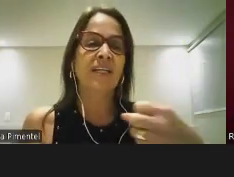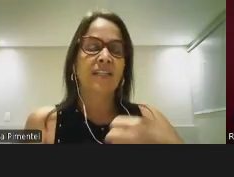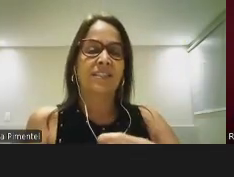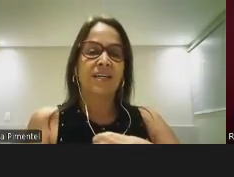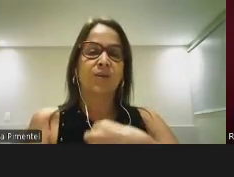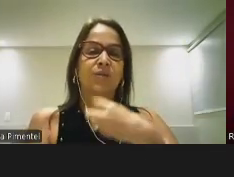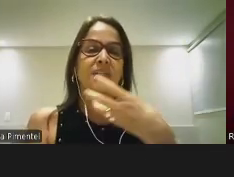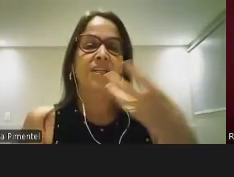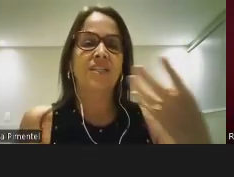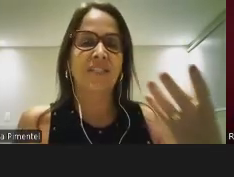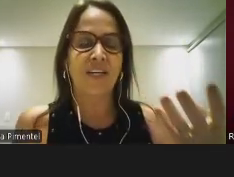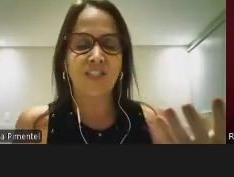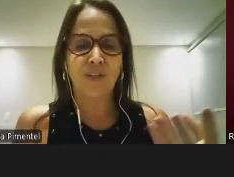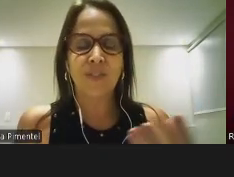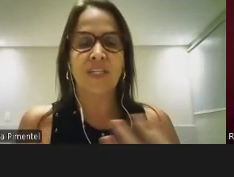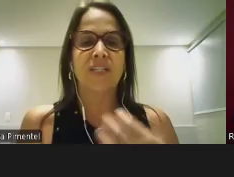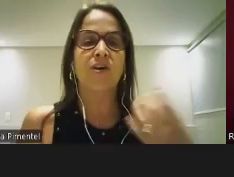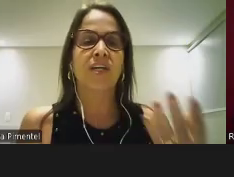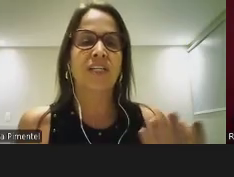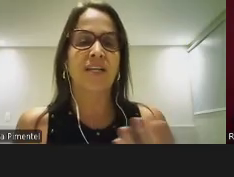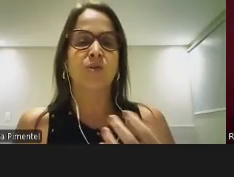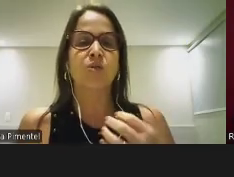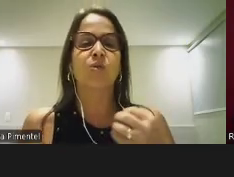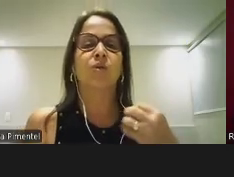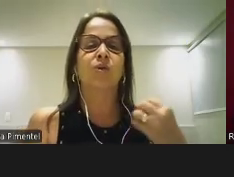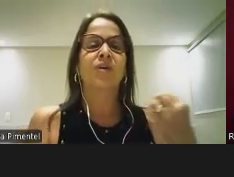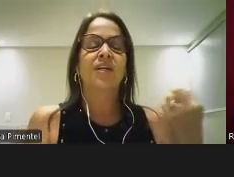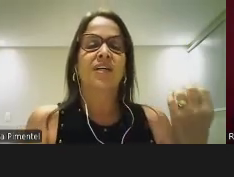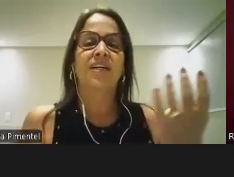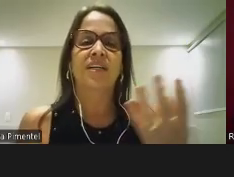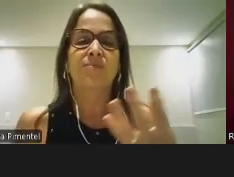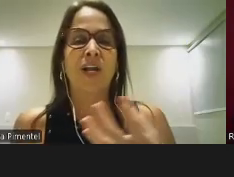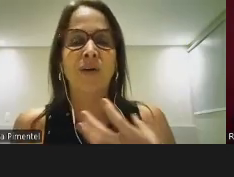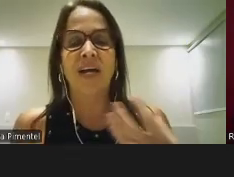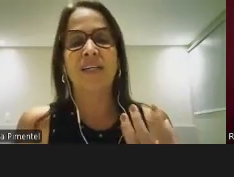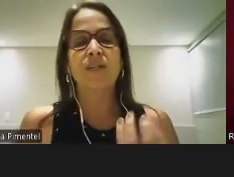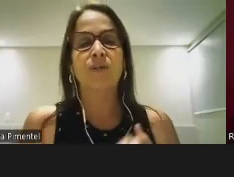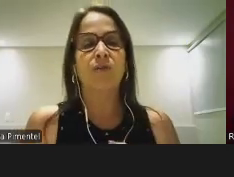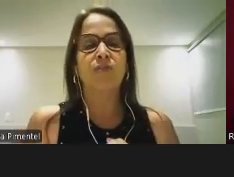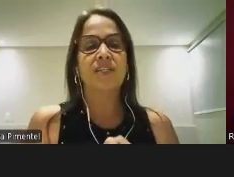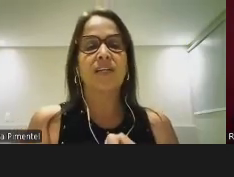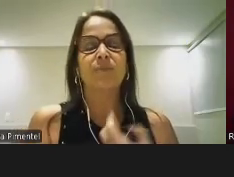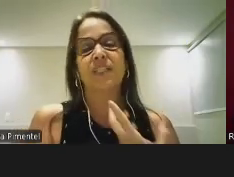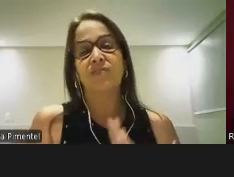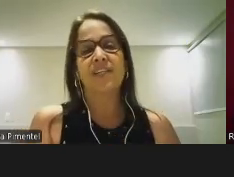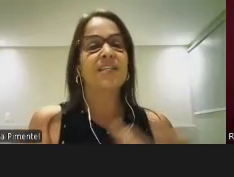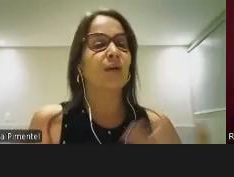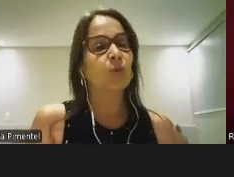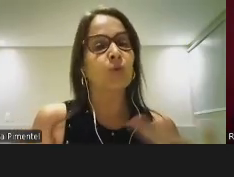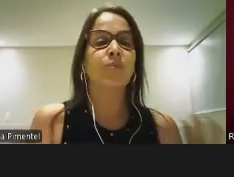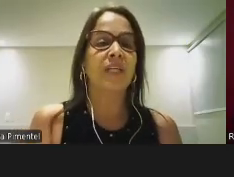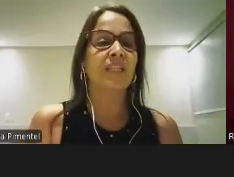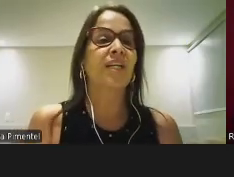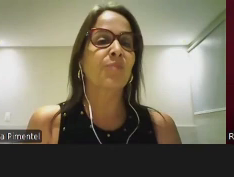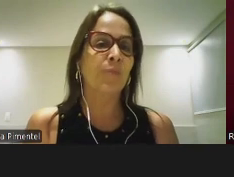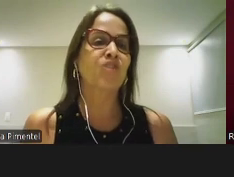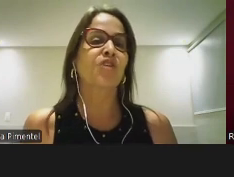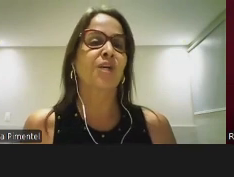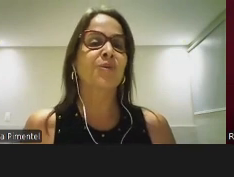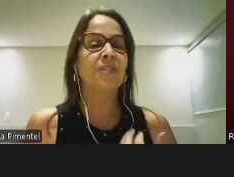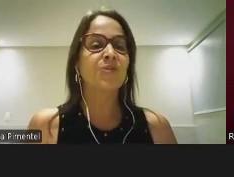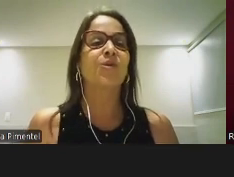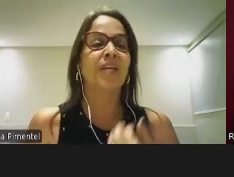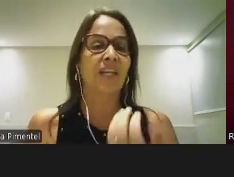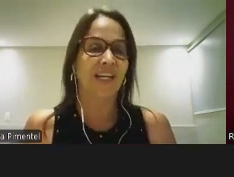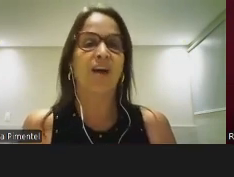disso, né? Se ele conseguisse, a gente conseguisse organizar o sono e melhorar isso, talvez ele mantivesse essa autonomia dele por